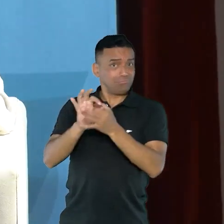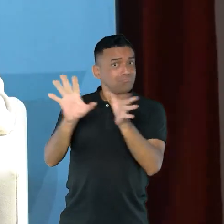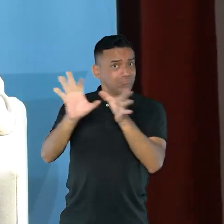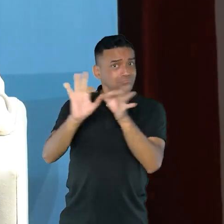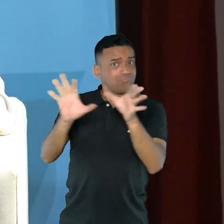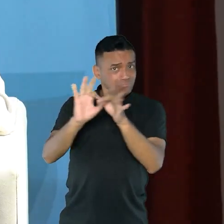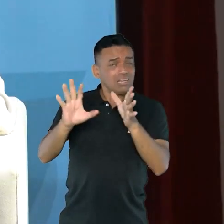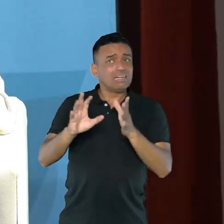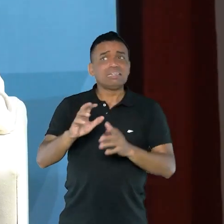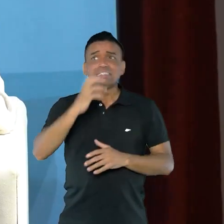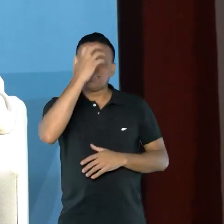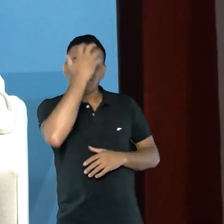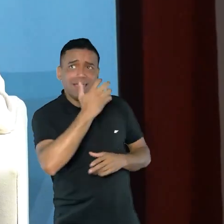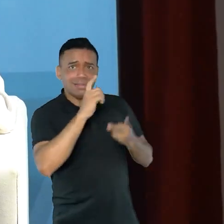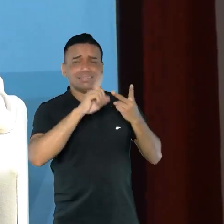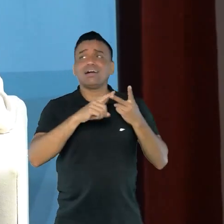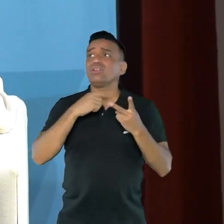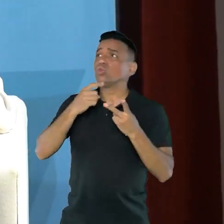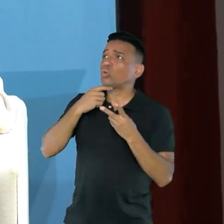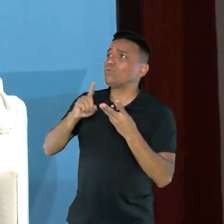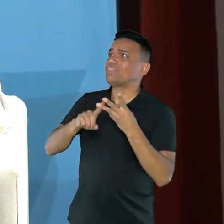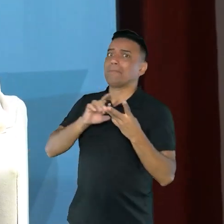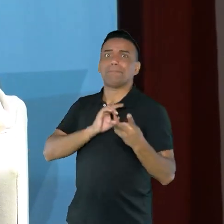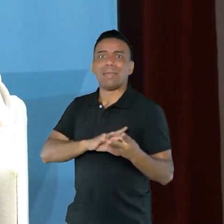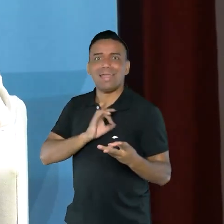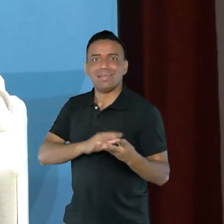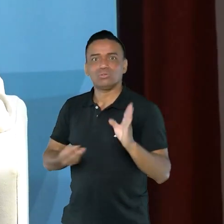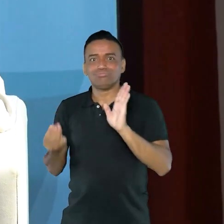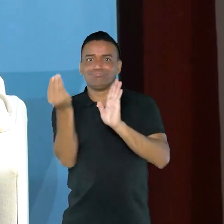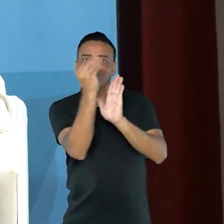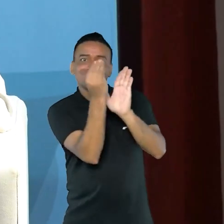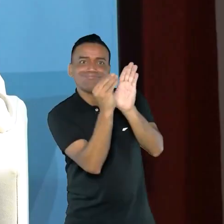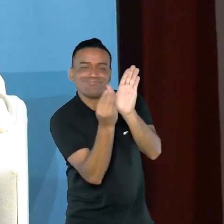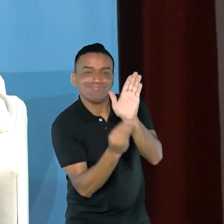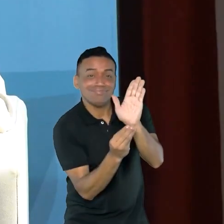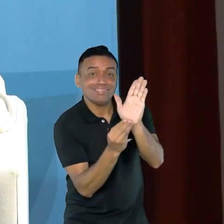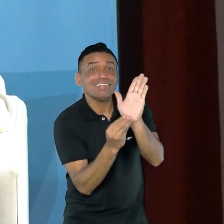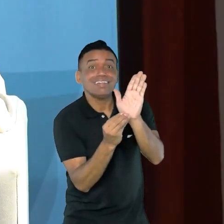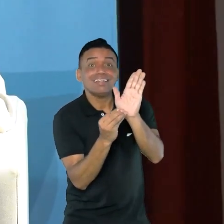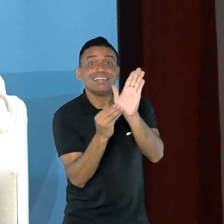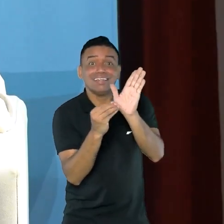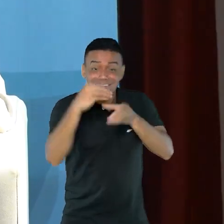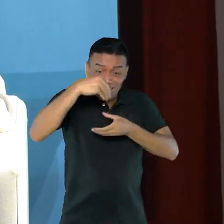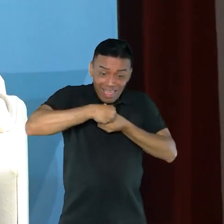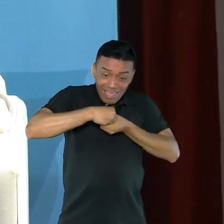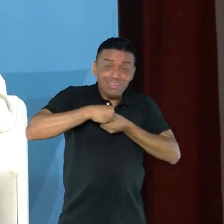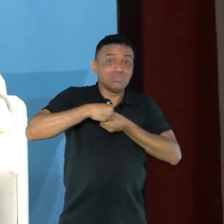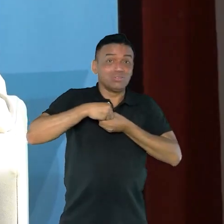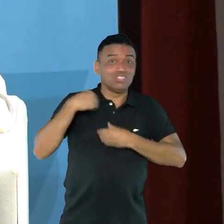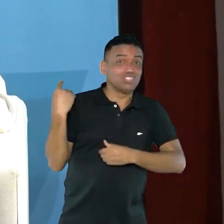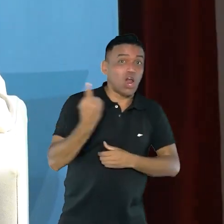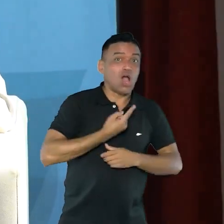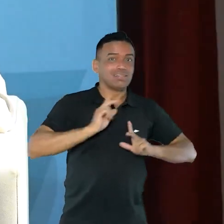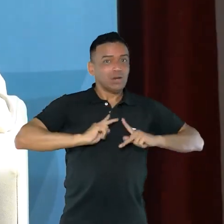incerteza, a dúvida, o medo, porque isso nos constitui também, né? Então eu gosto muito de